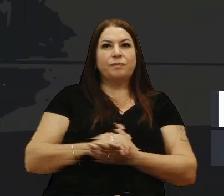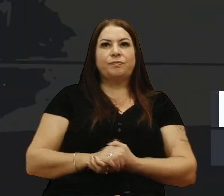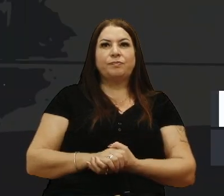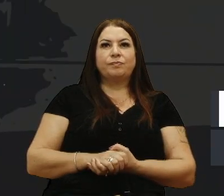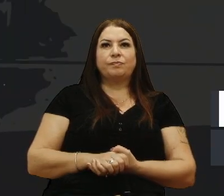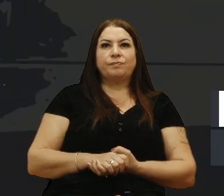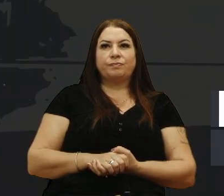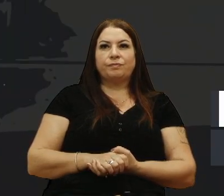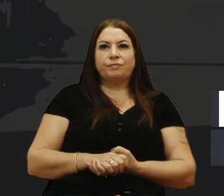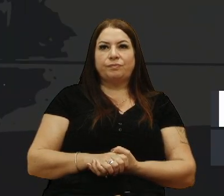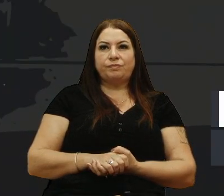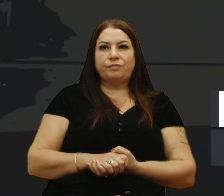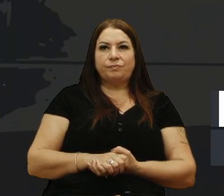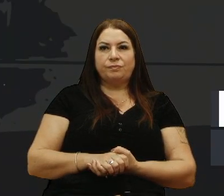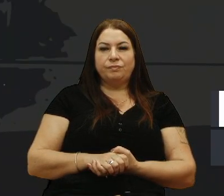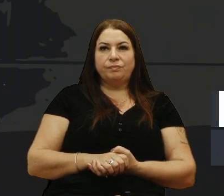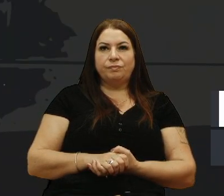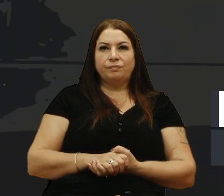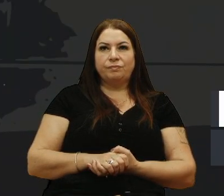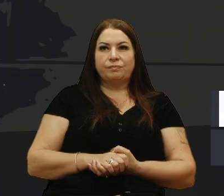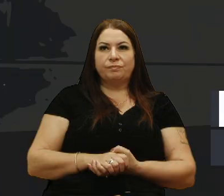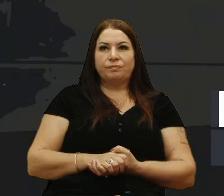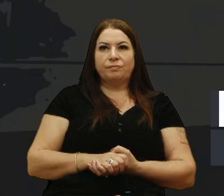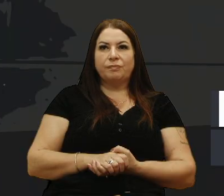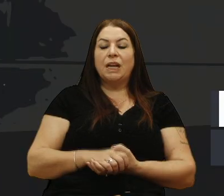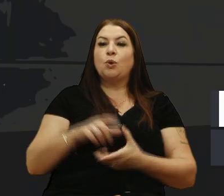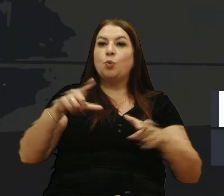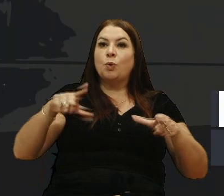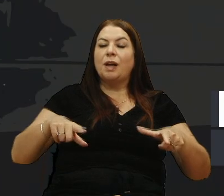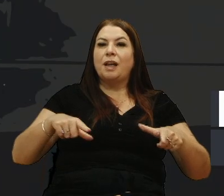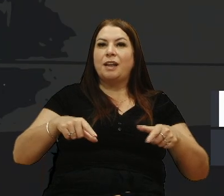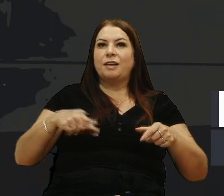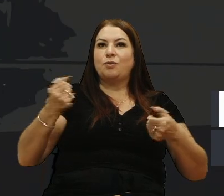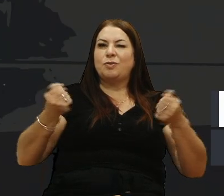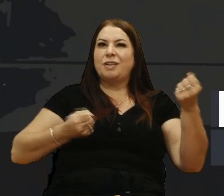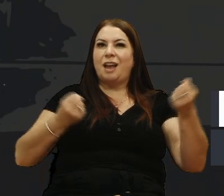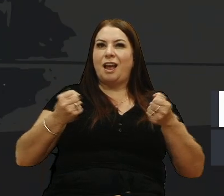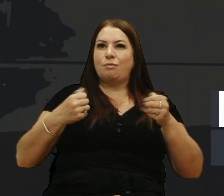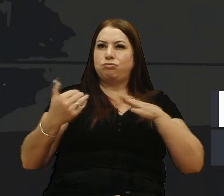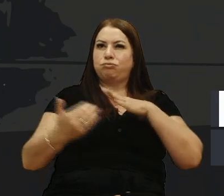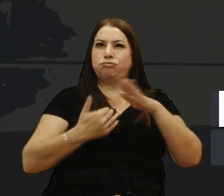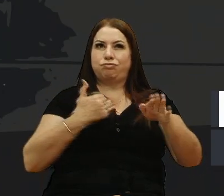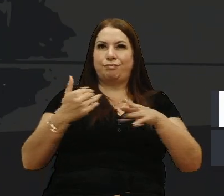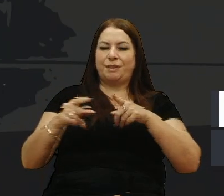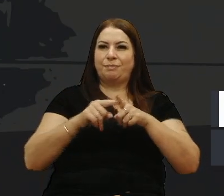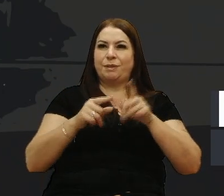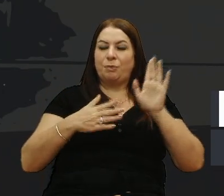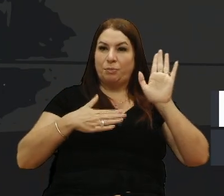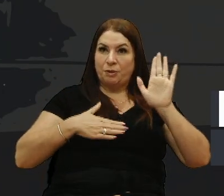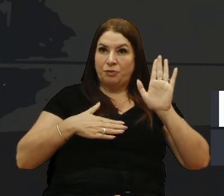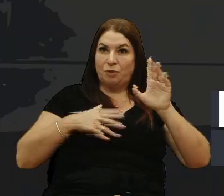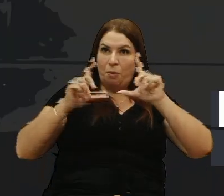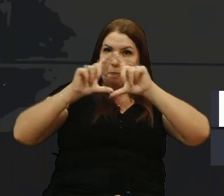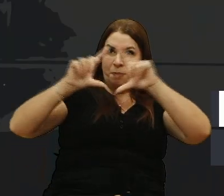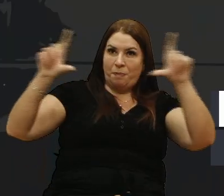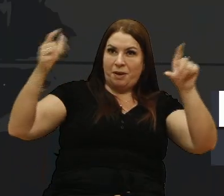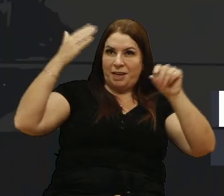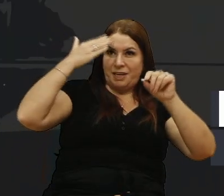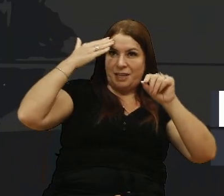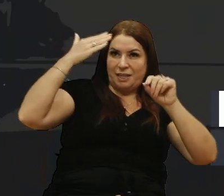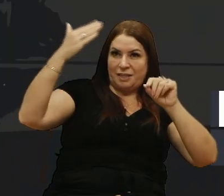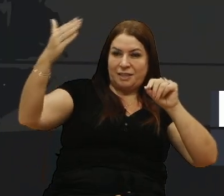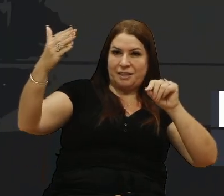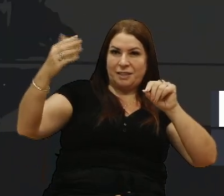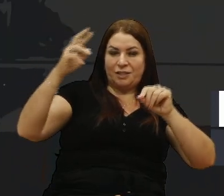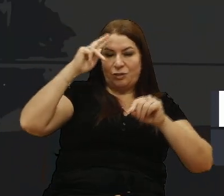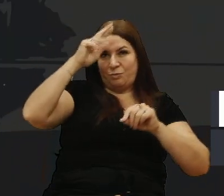isso, pode passar. O parque automotivo, né? Prometido, colocado faixa, agradecendo